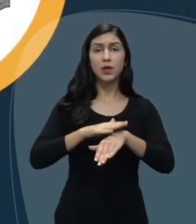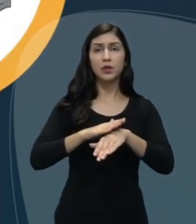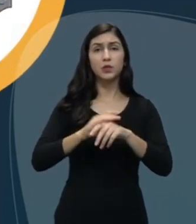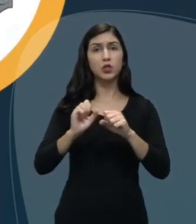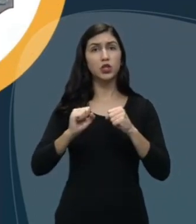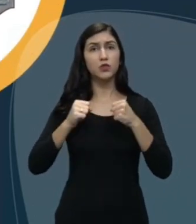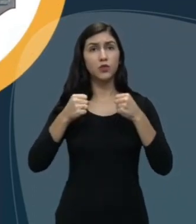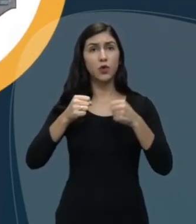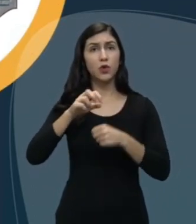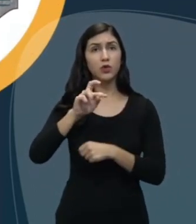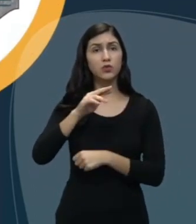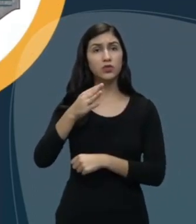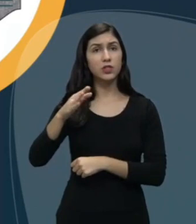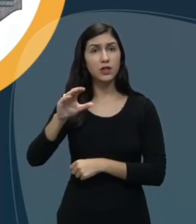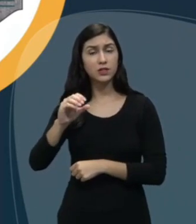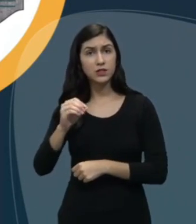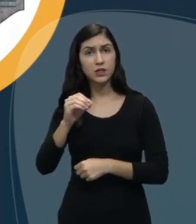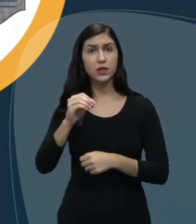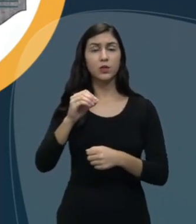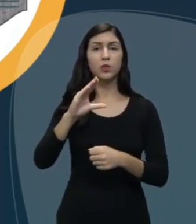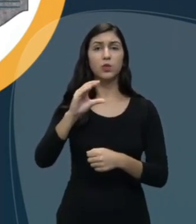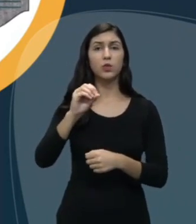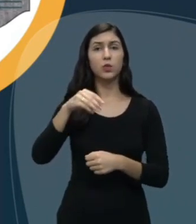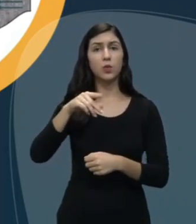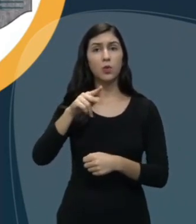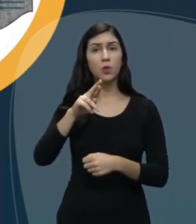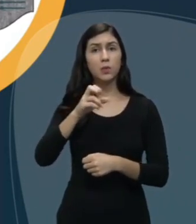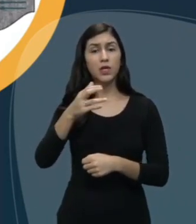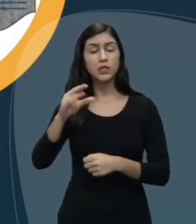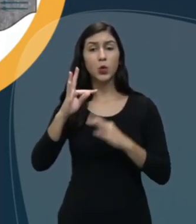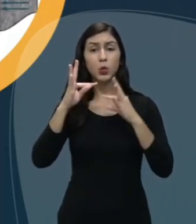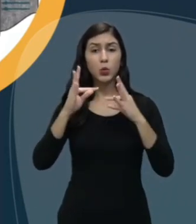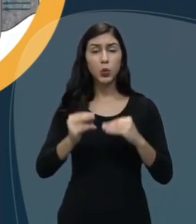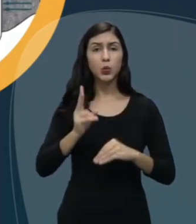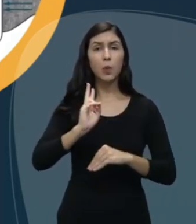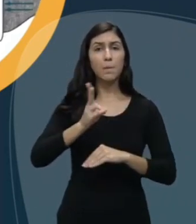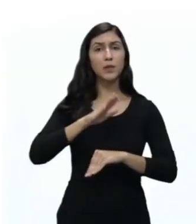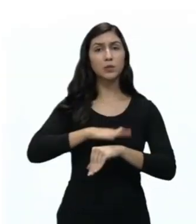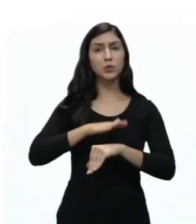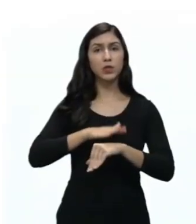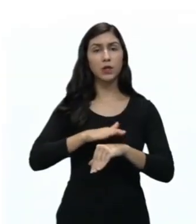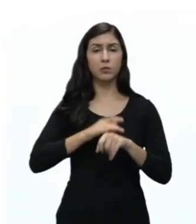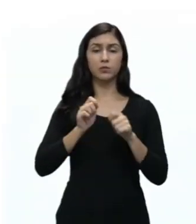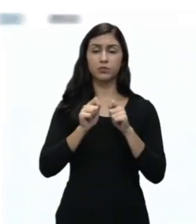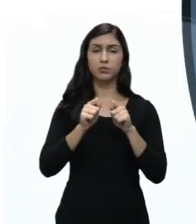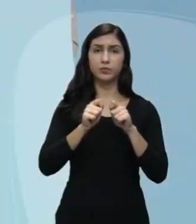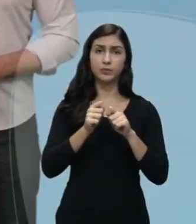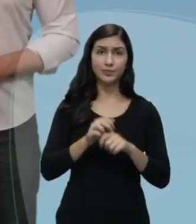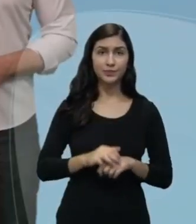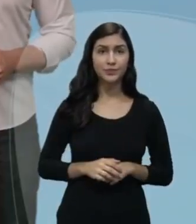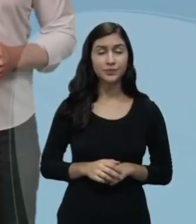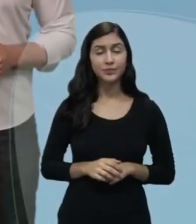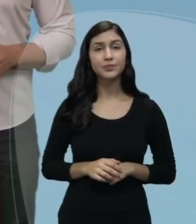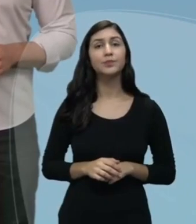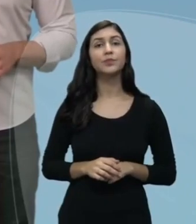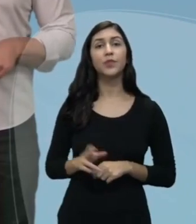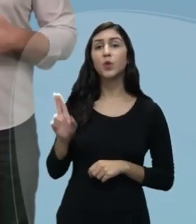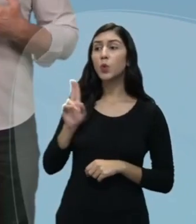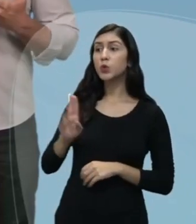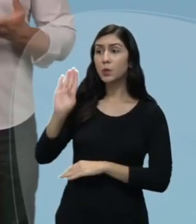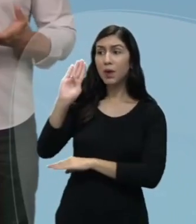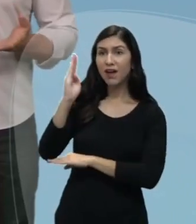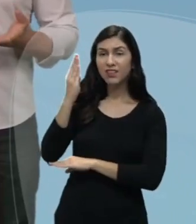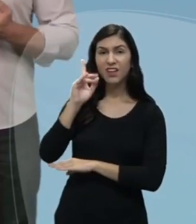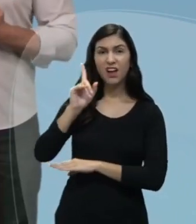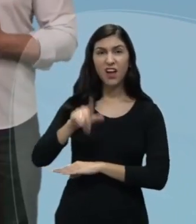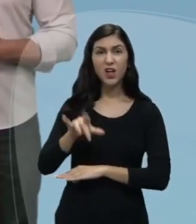os esforços de tração e compressão atuam todos ao mesmo tempo. O uso de madeira não é